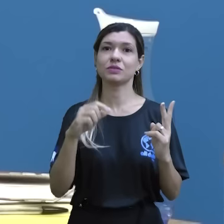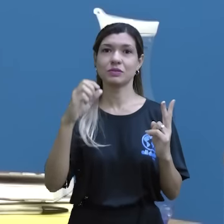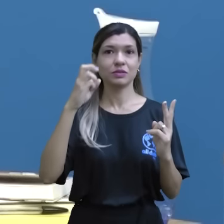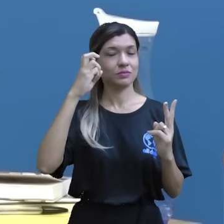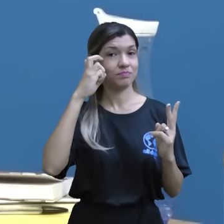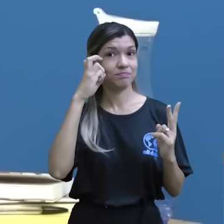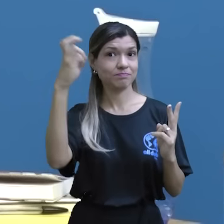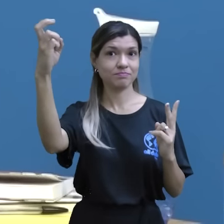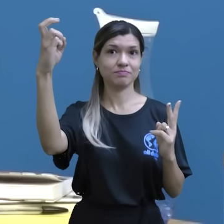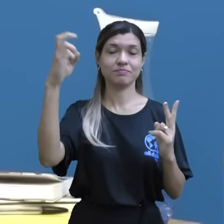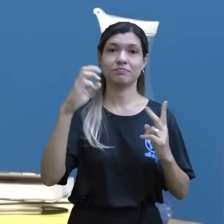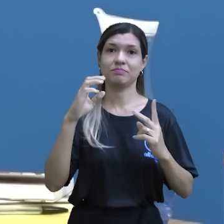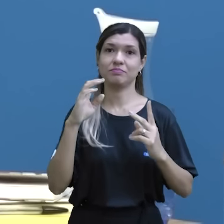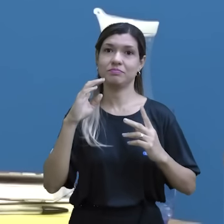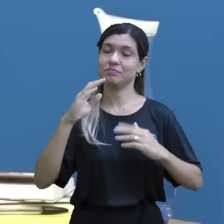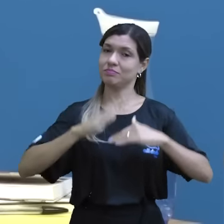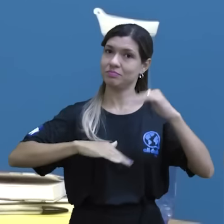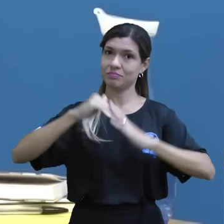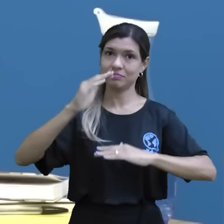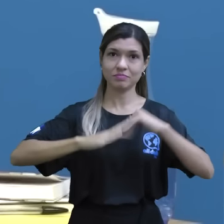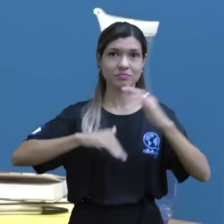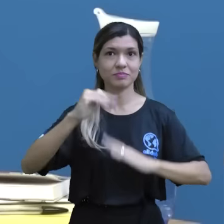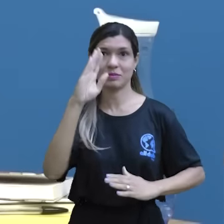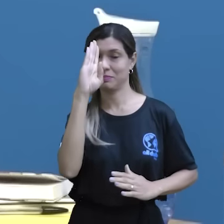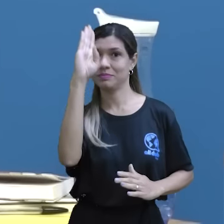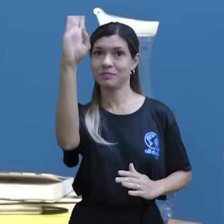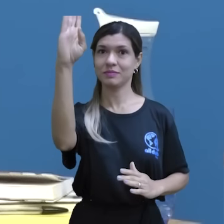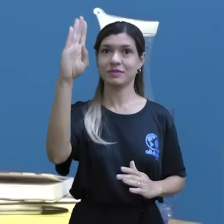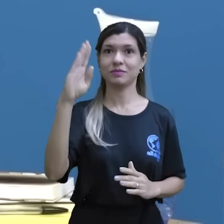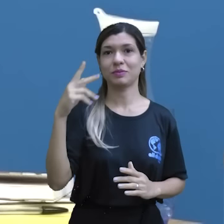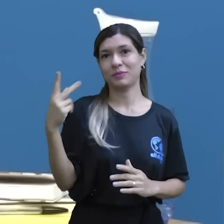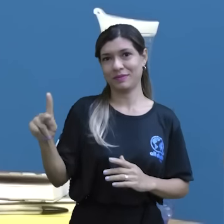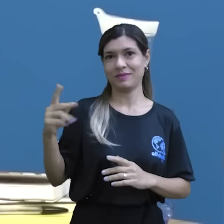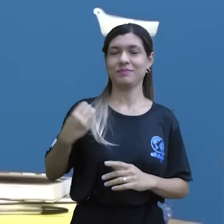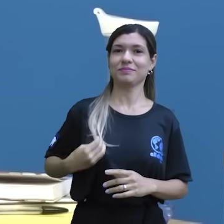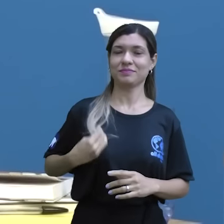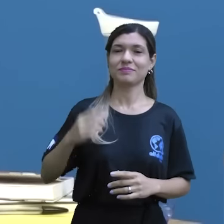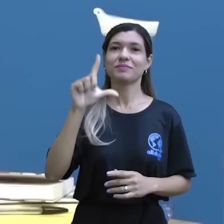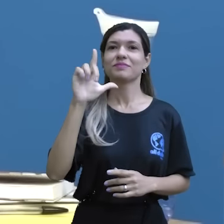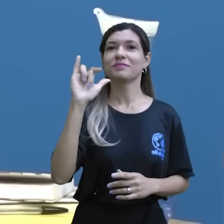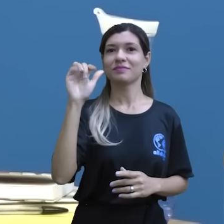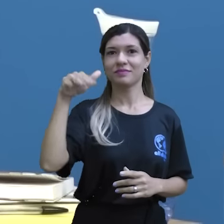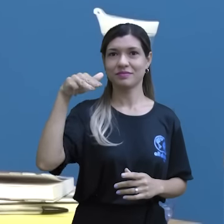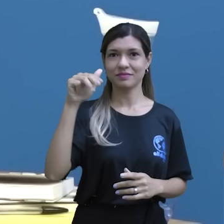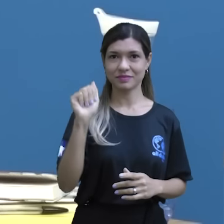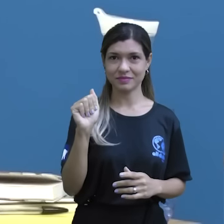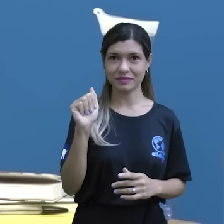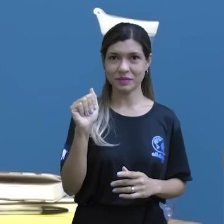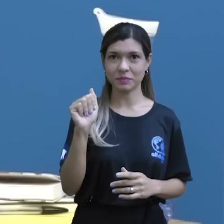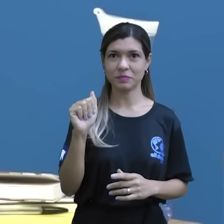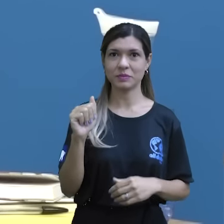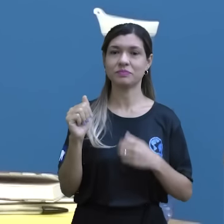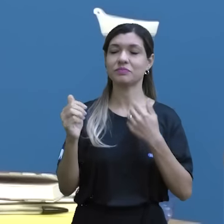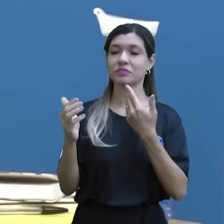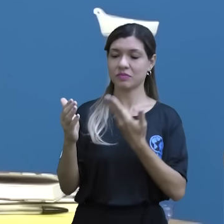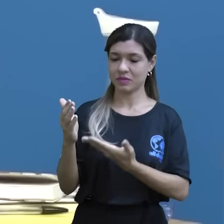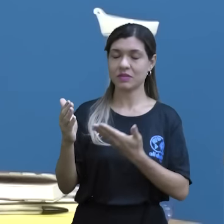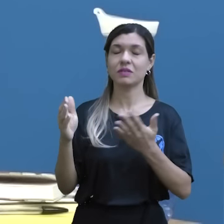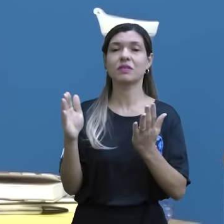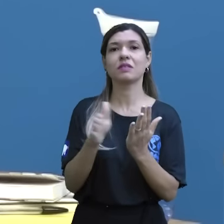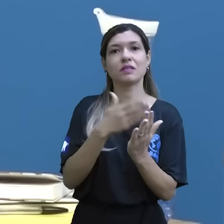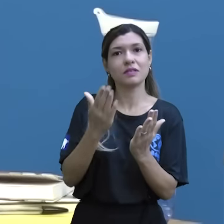Tem livros, muitos livros publicados, né. E para o nosso clube de hoje, a